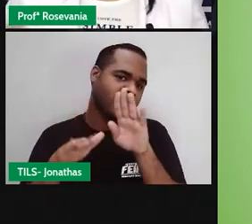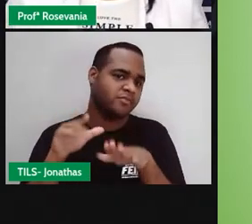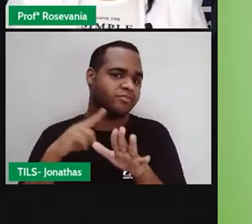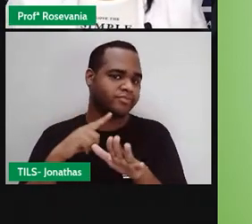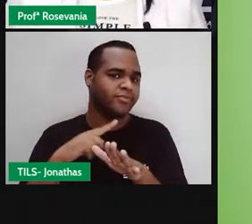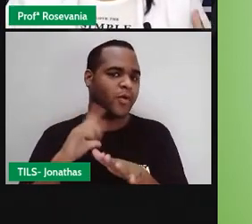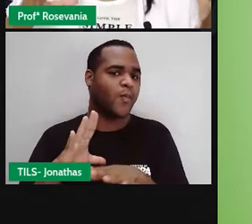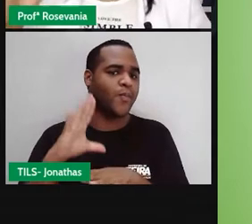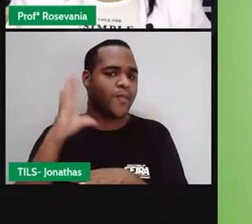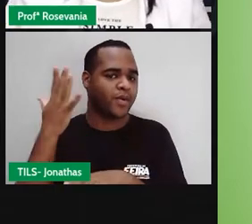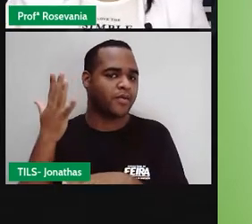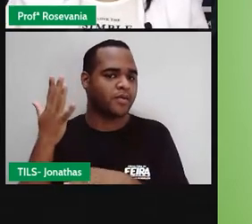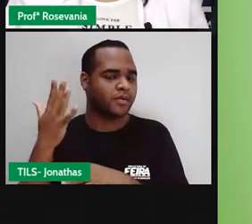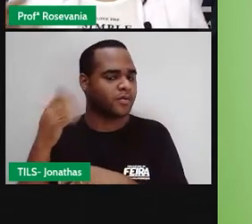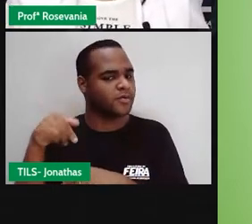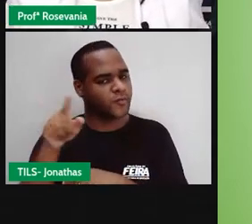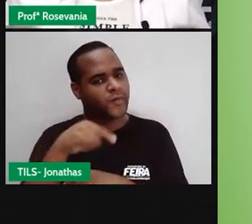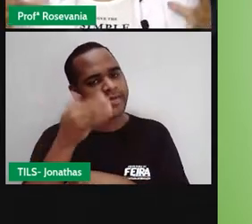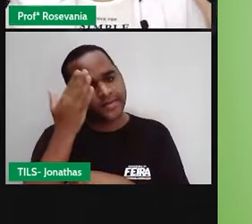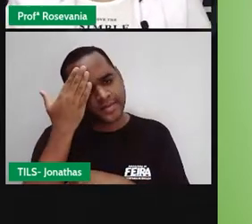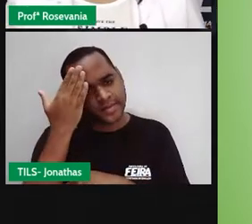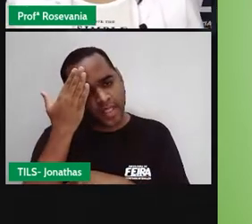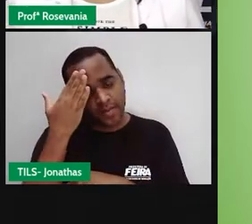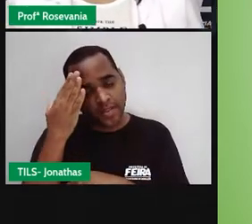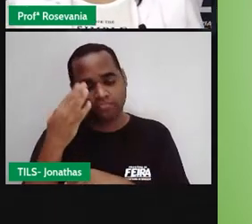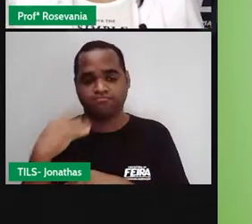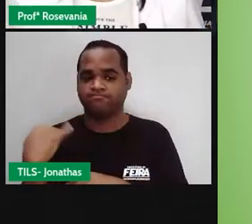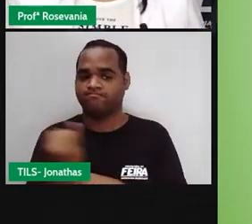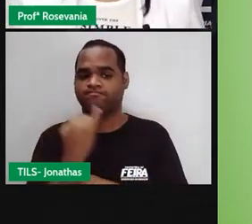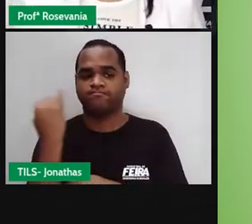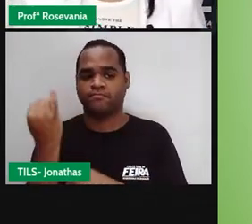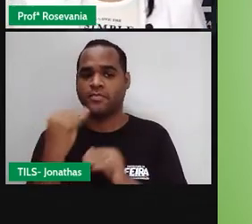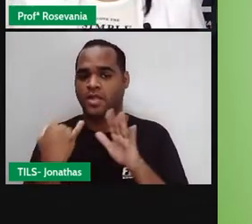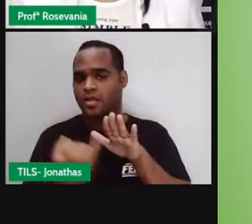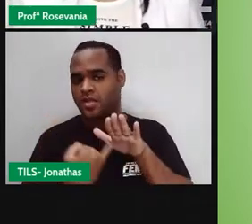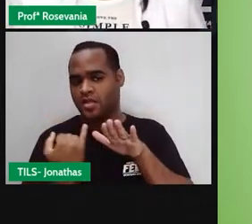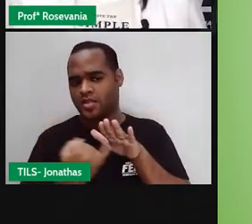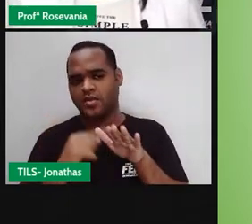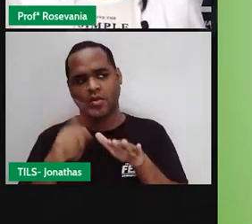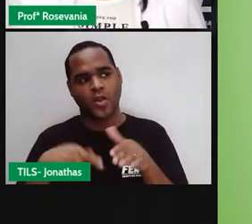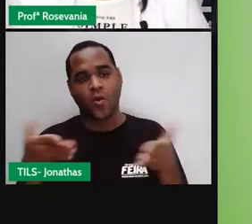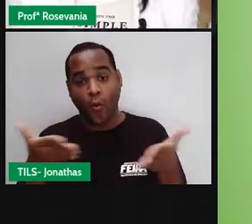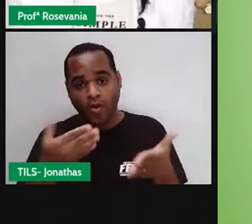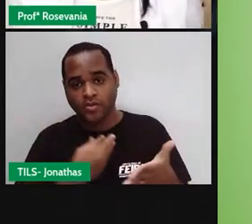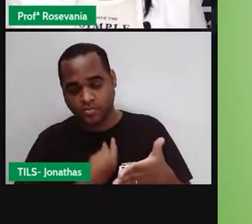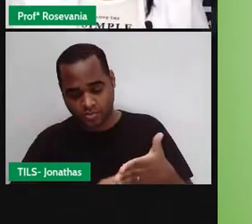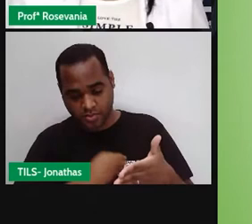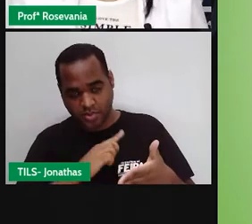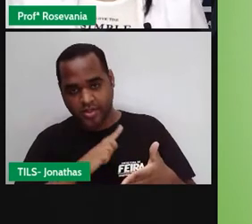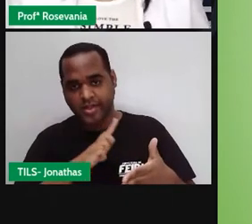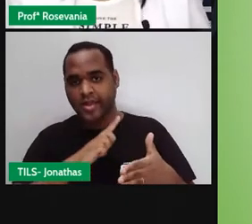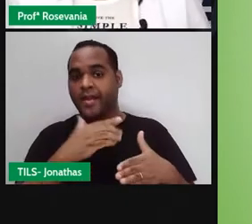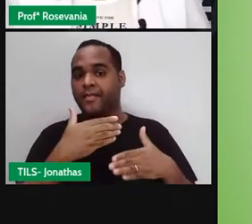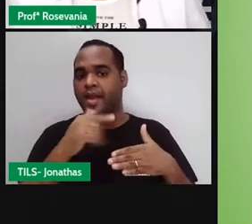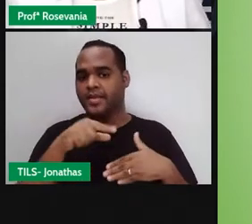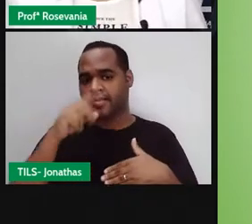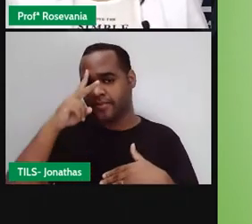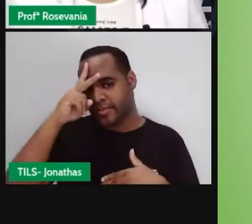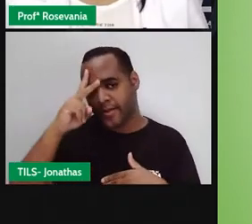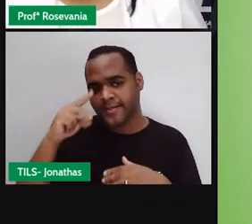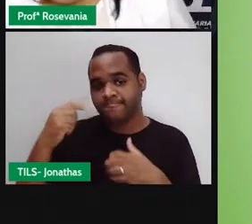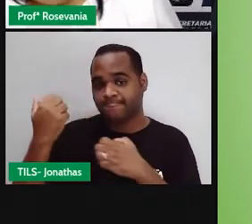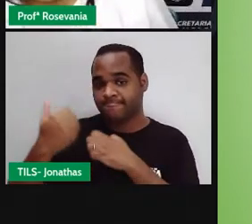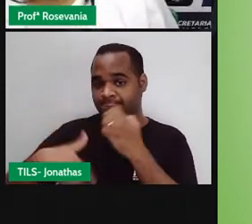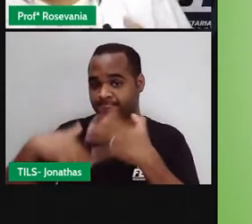situações, e que infelizmente, né, deixou a gente na situação industrial que a gente está hoje, mas que a história está explicando lá. Então, bora